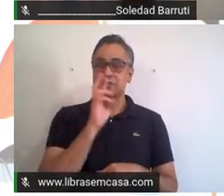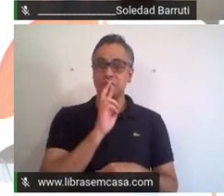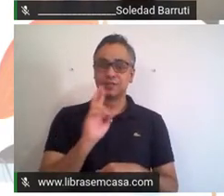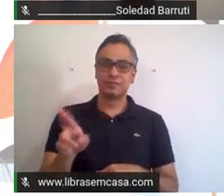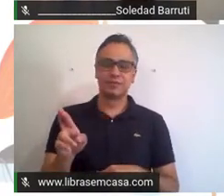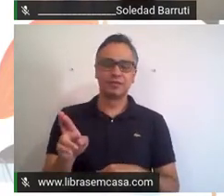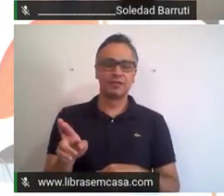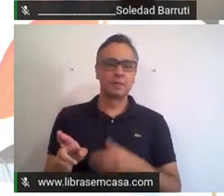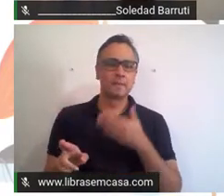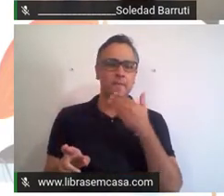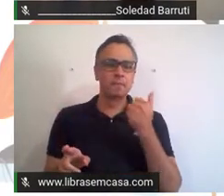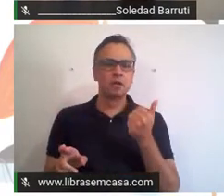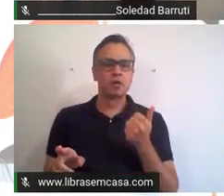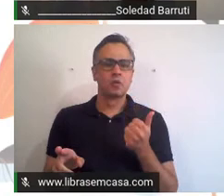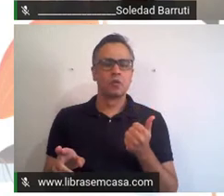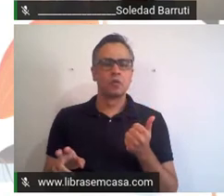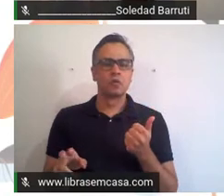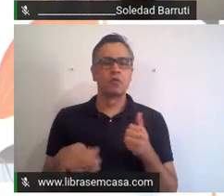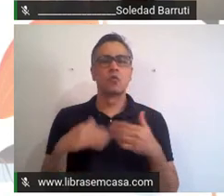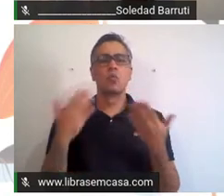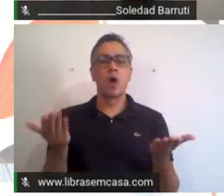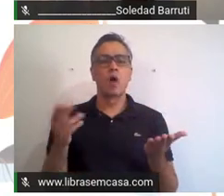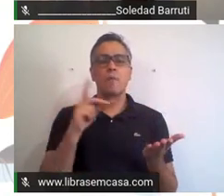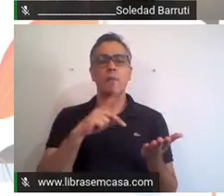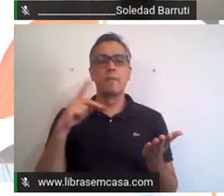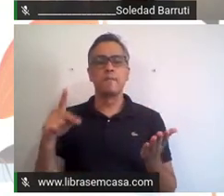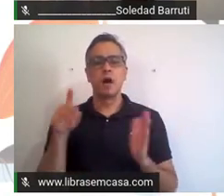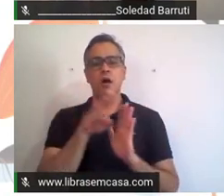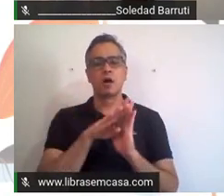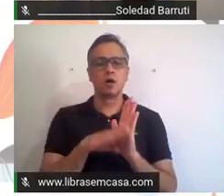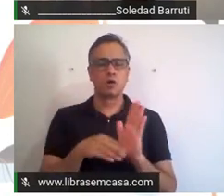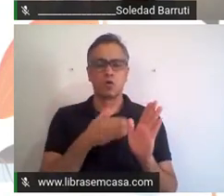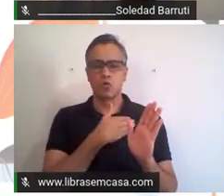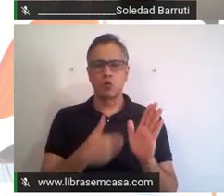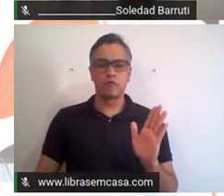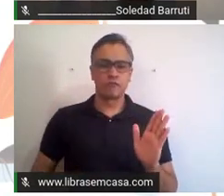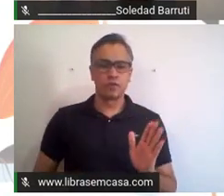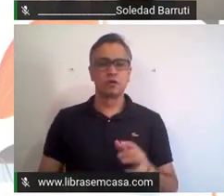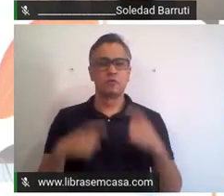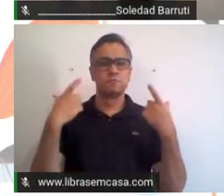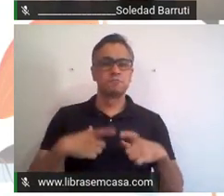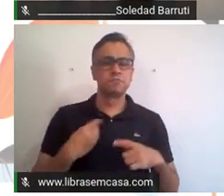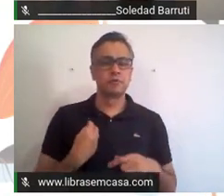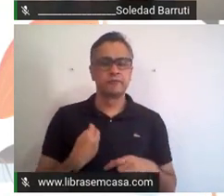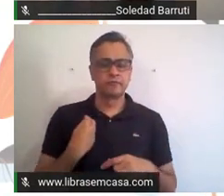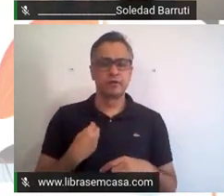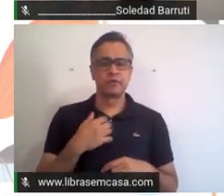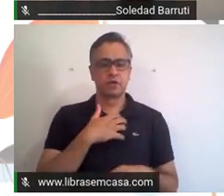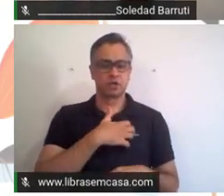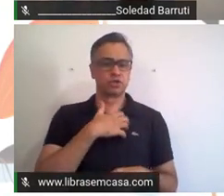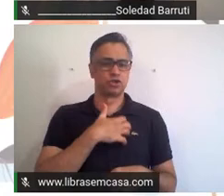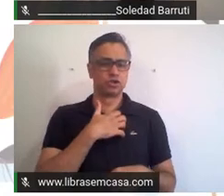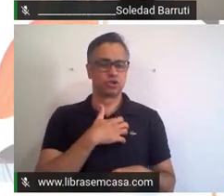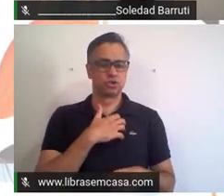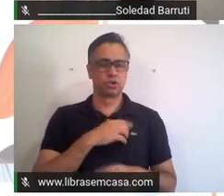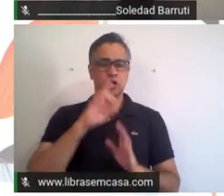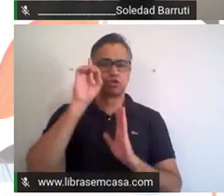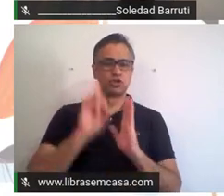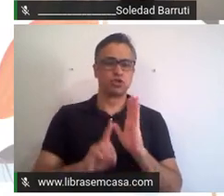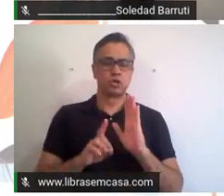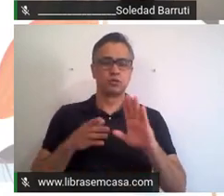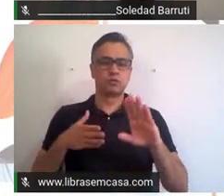pergunta é mais no sentido de quais são as políticas públicas que existem hoje na Argentina, né, para que o direito à alimentação adequada e saudável